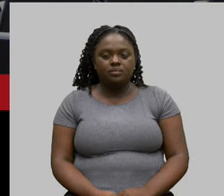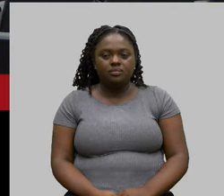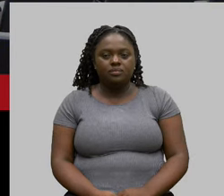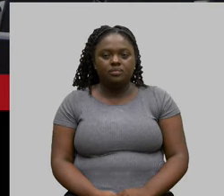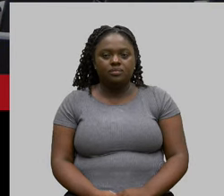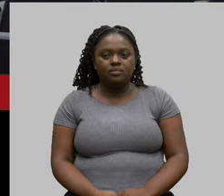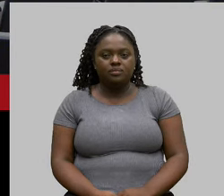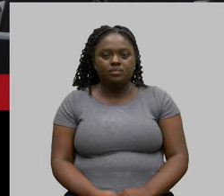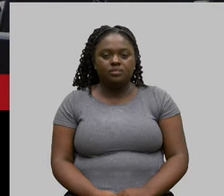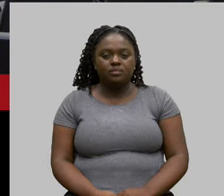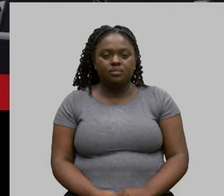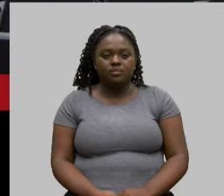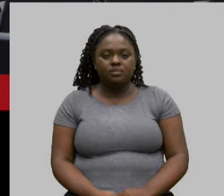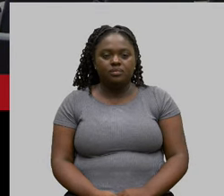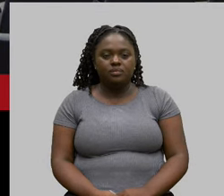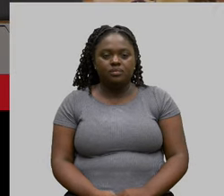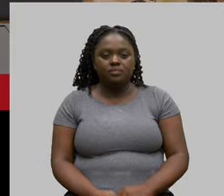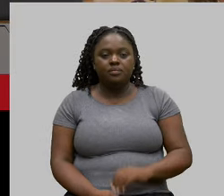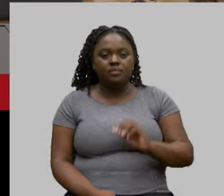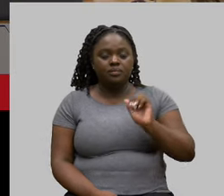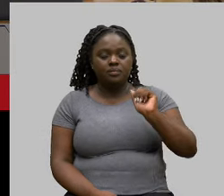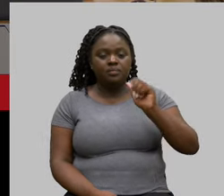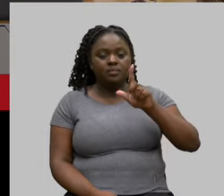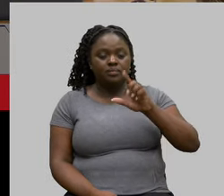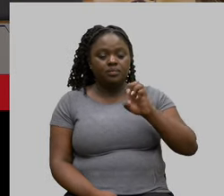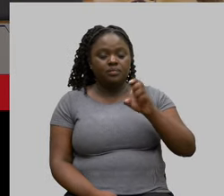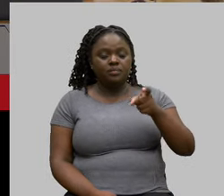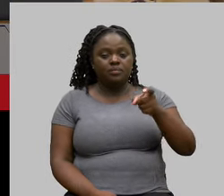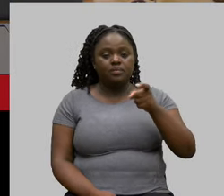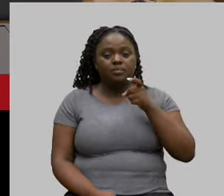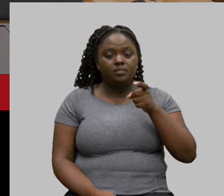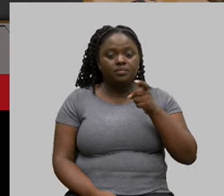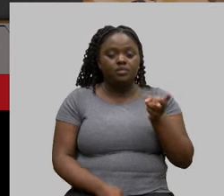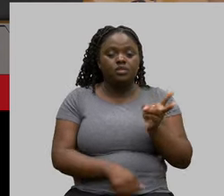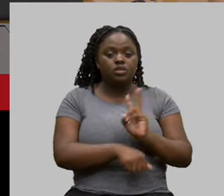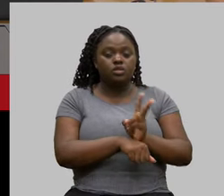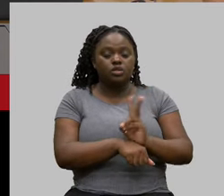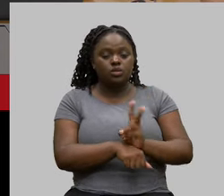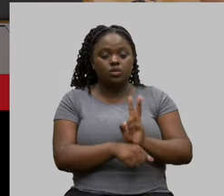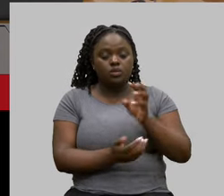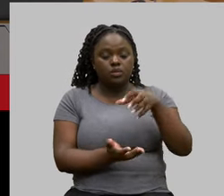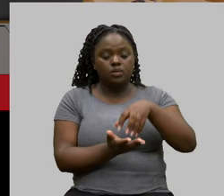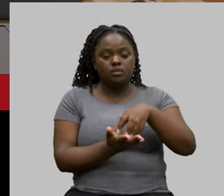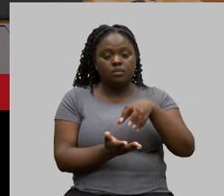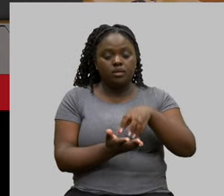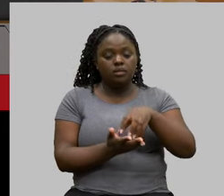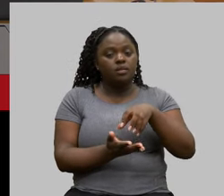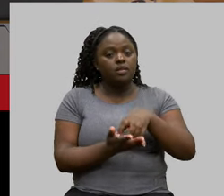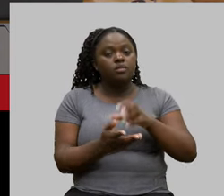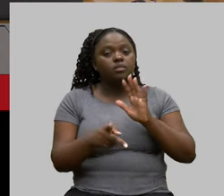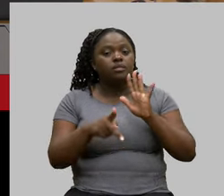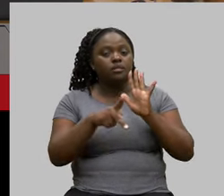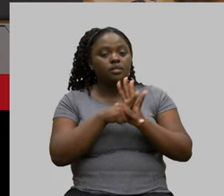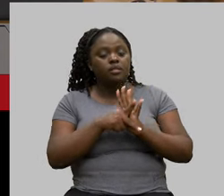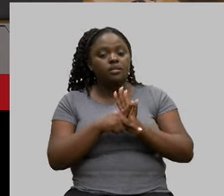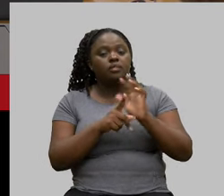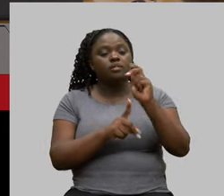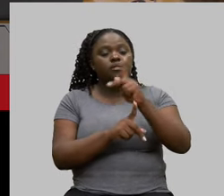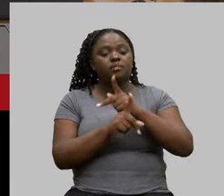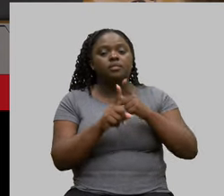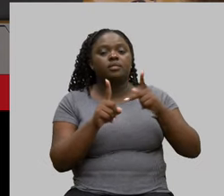ipseng Alex Albert Rodrigues diretor do Departamento de regimes próprios de previdência